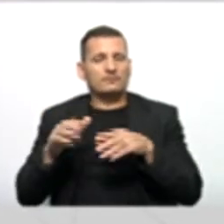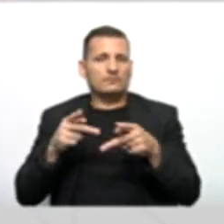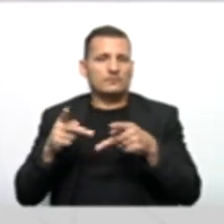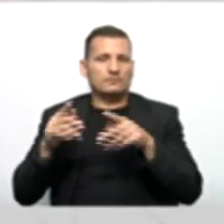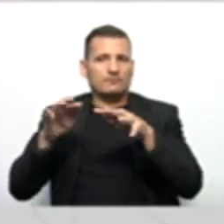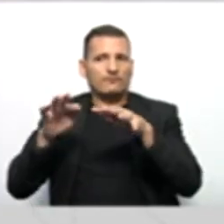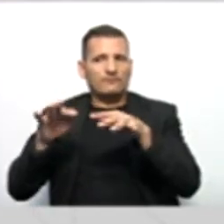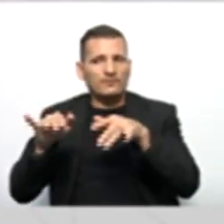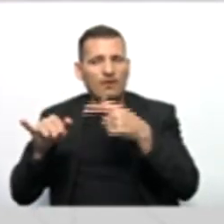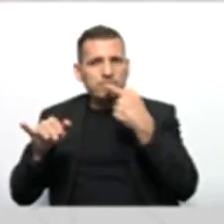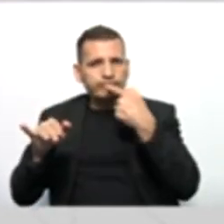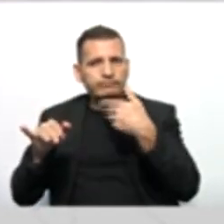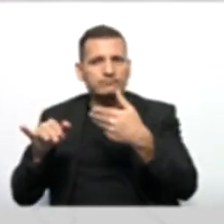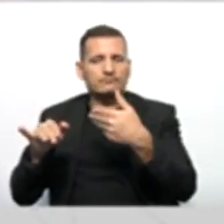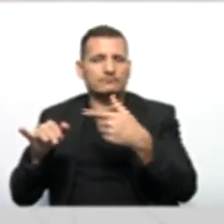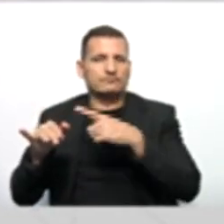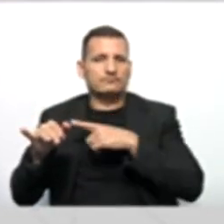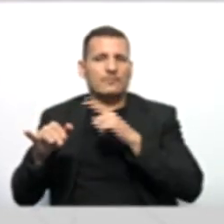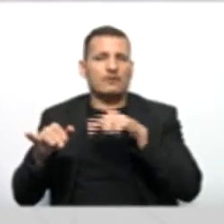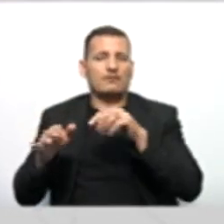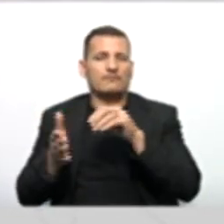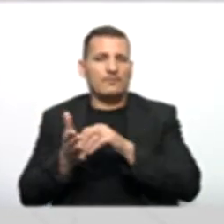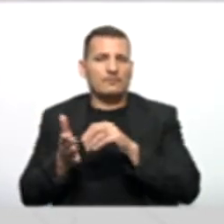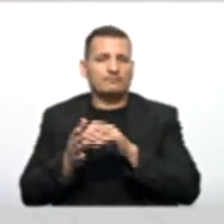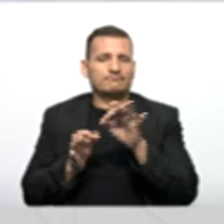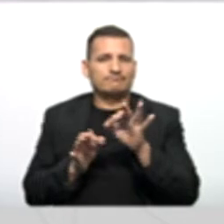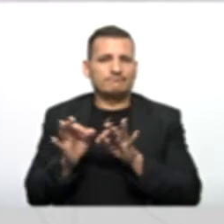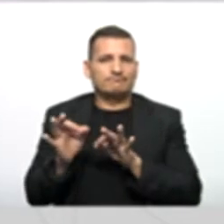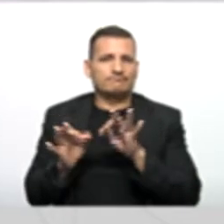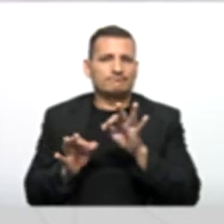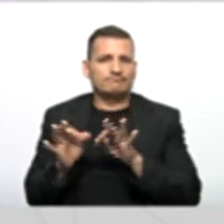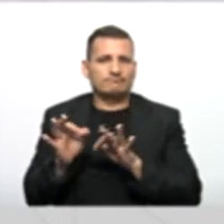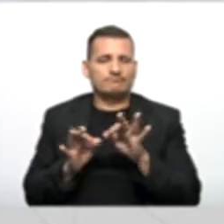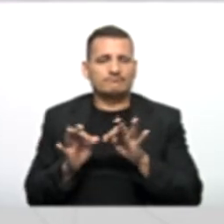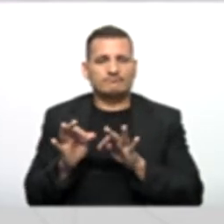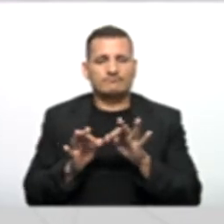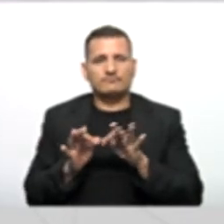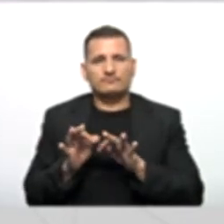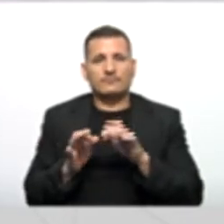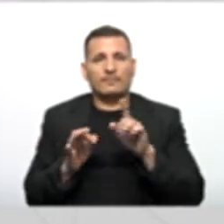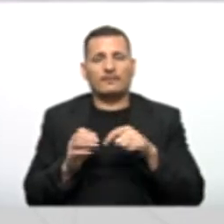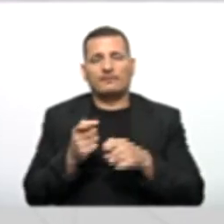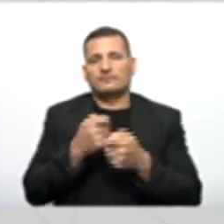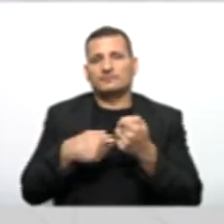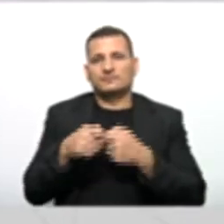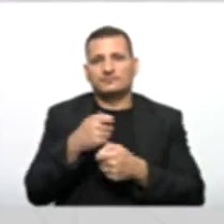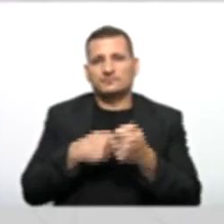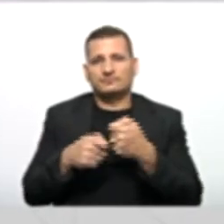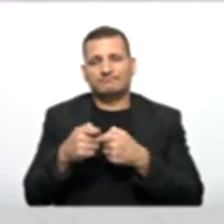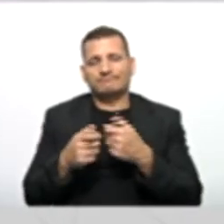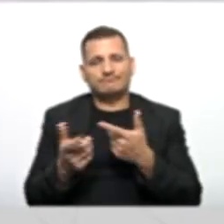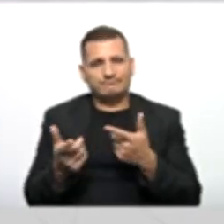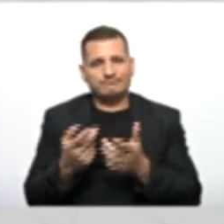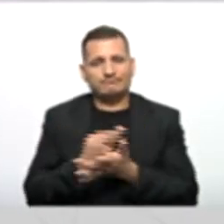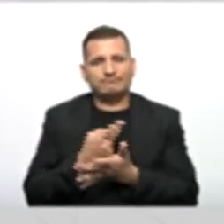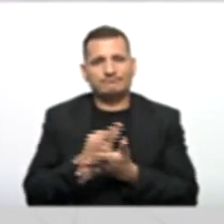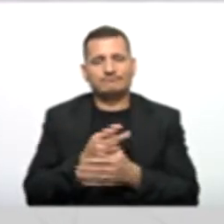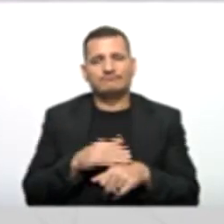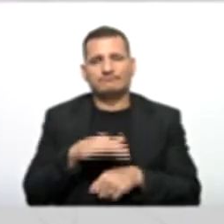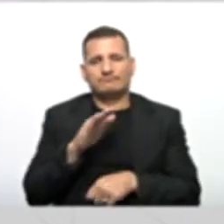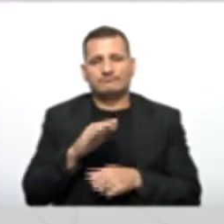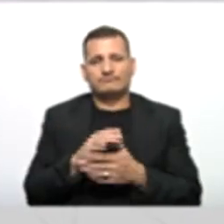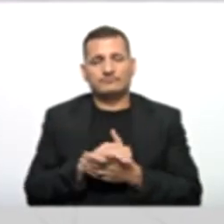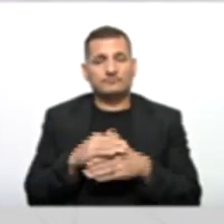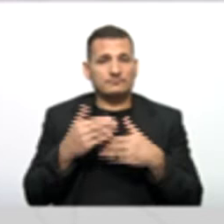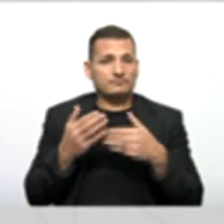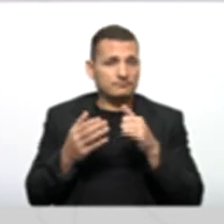término. Tá? Isso aí é questão, isso aí é falta de planejamento. Aí é onde os administradores batem mais na gente. Ou seja, se